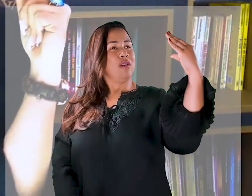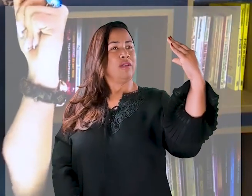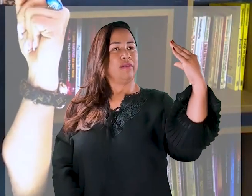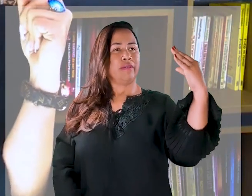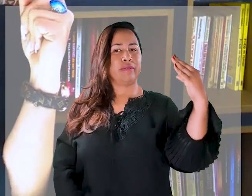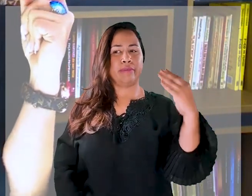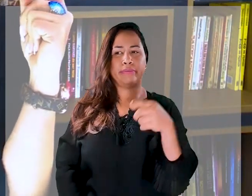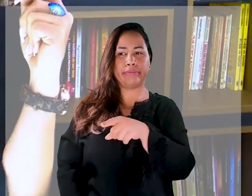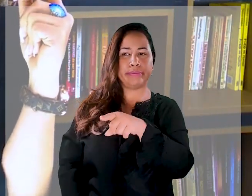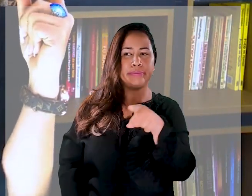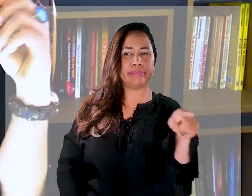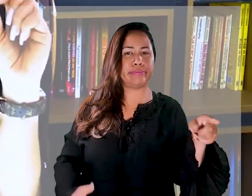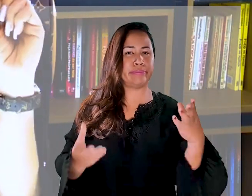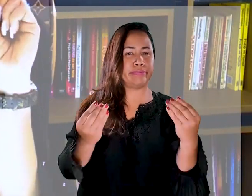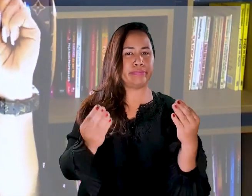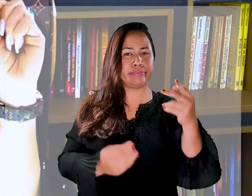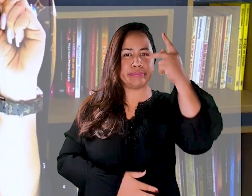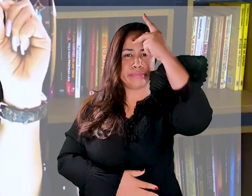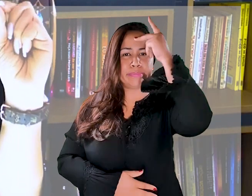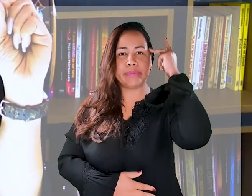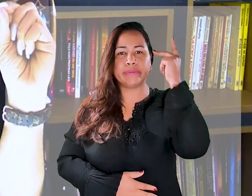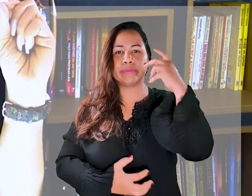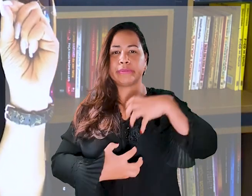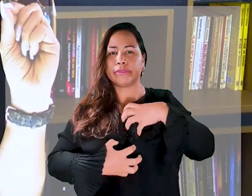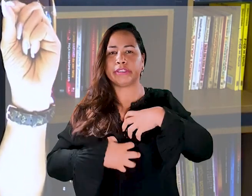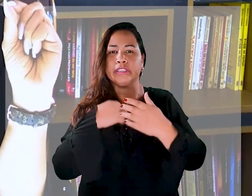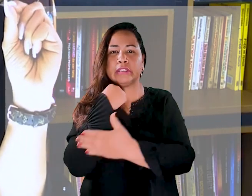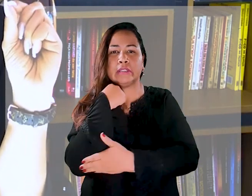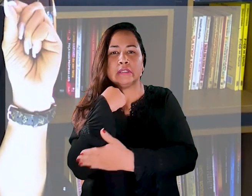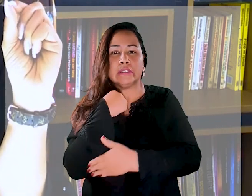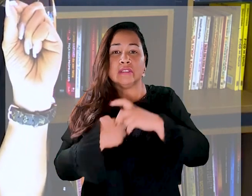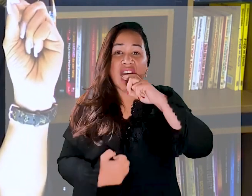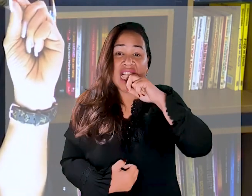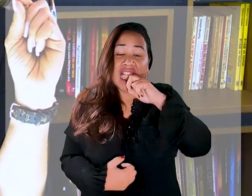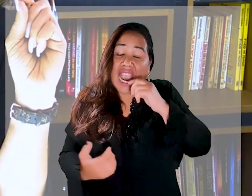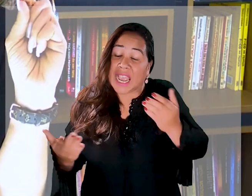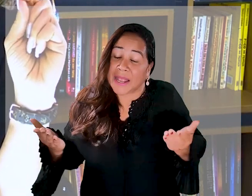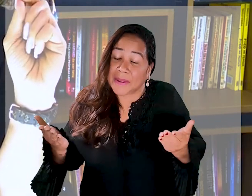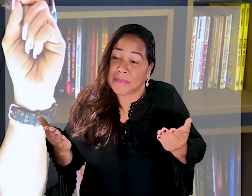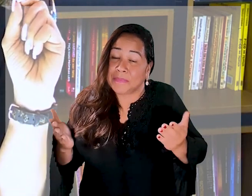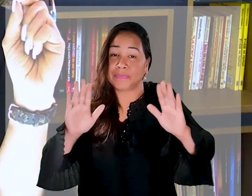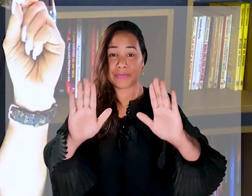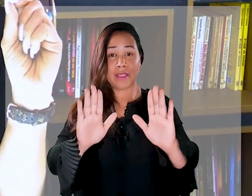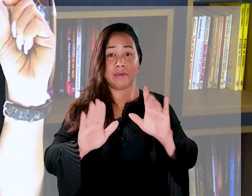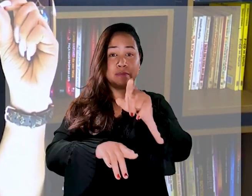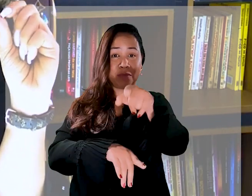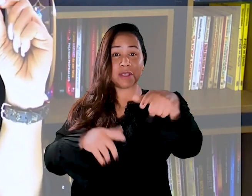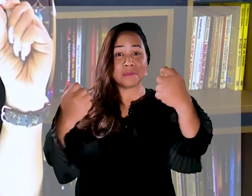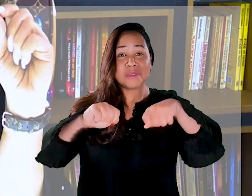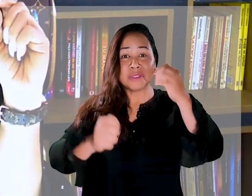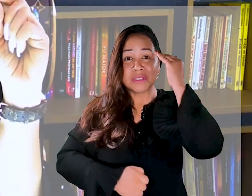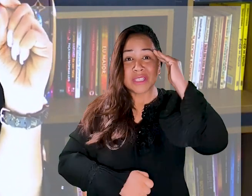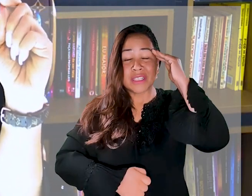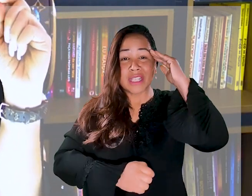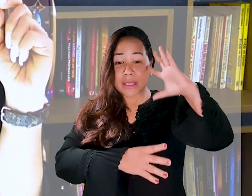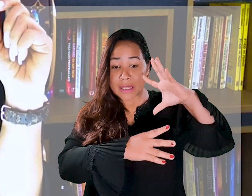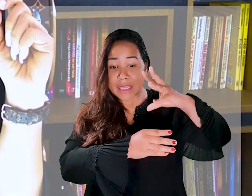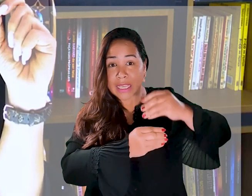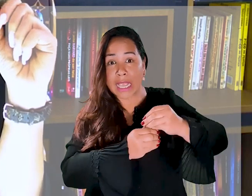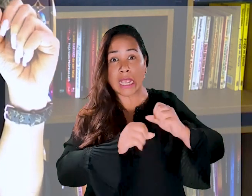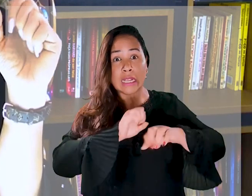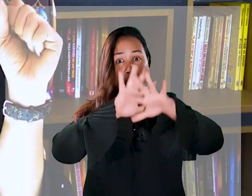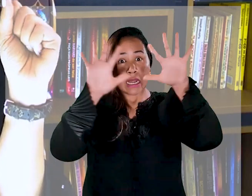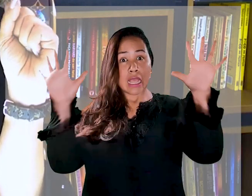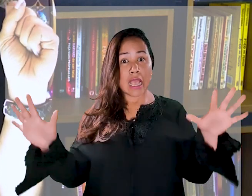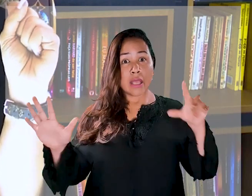gente. Algumas críticas chegaram. Uma coisa que você tem que entender é o seguinte: quem eu sou? As críticas estão associadas não a